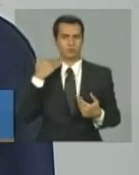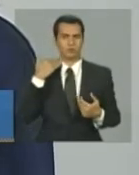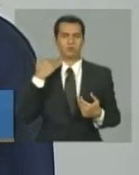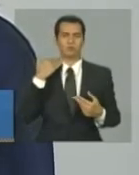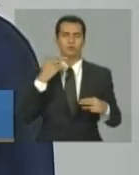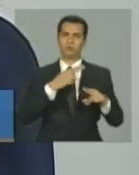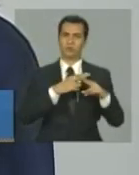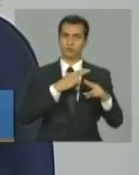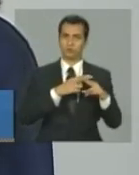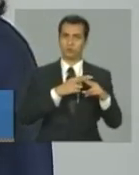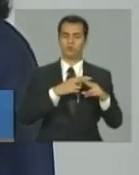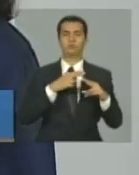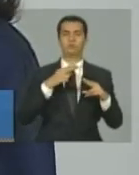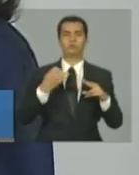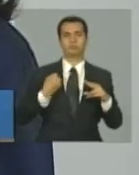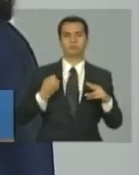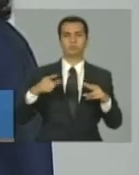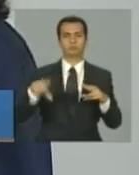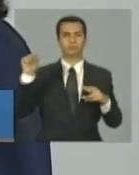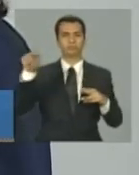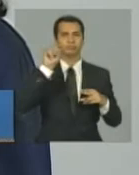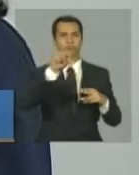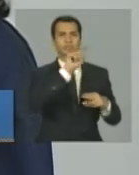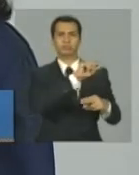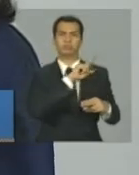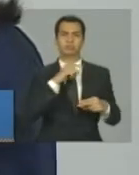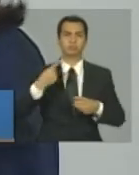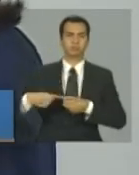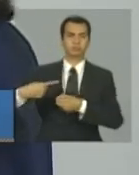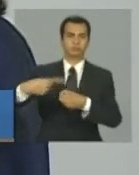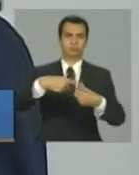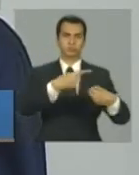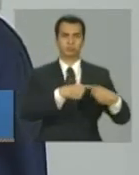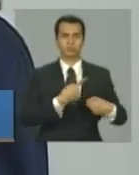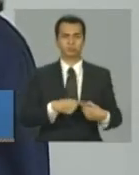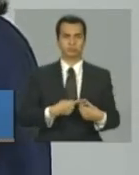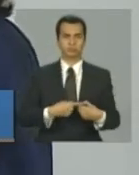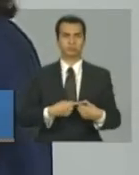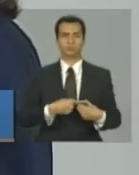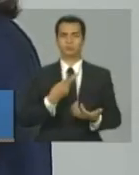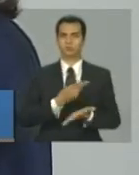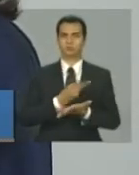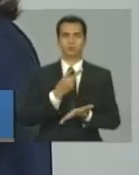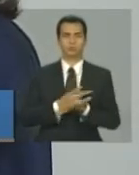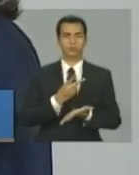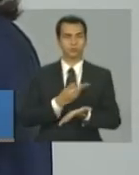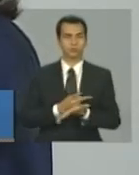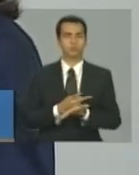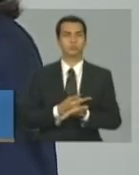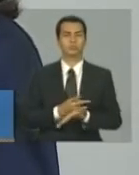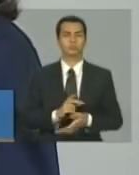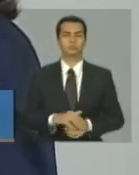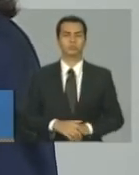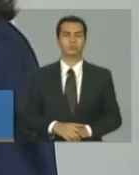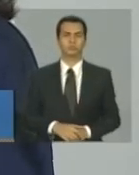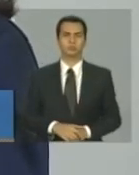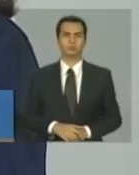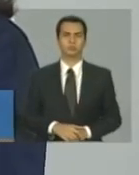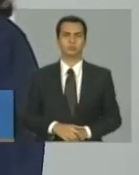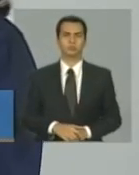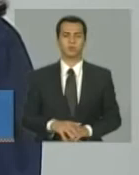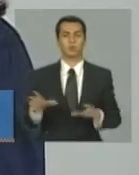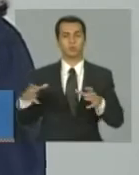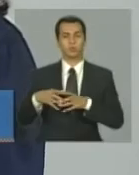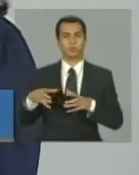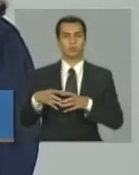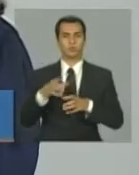ela seleciona em média 60 municípios o sorteio são três sorteios por ano a ela encaminha